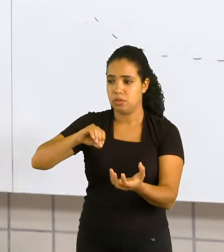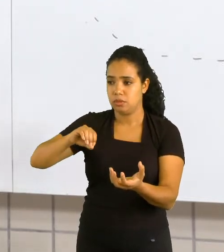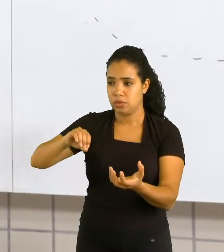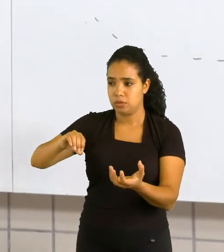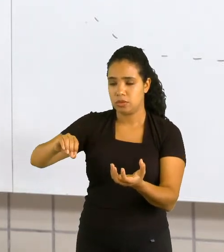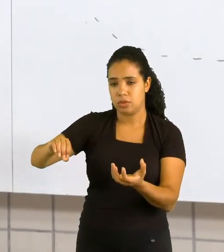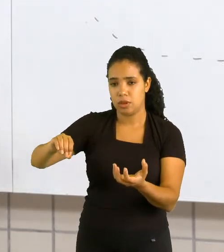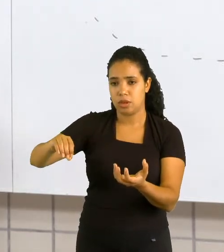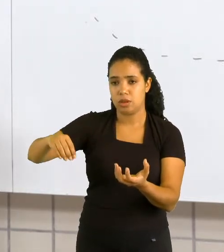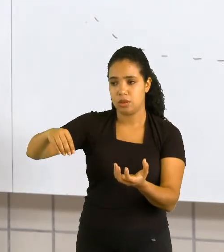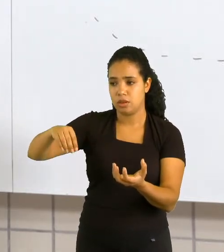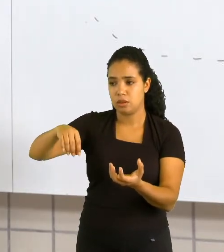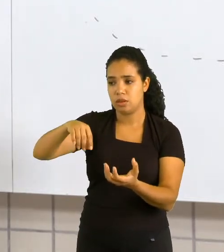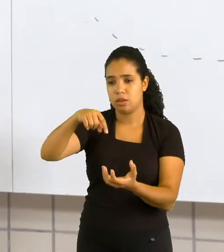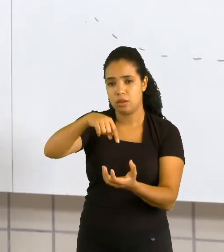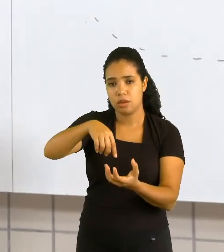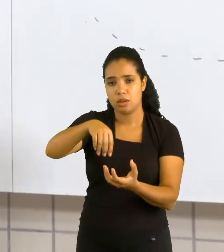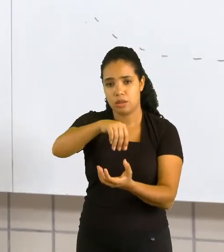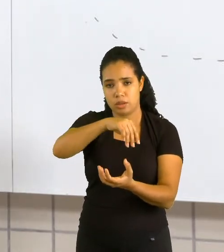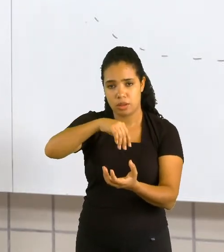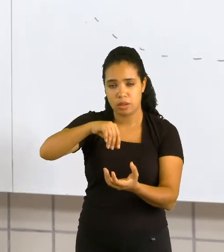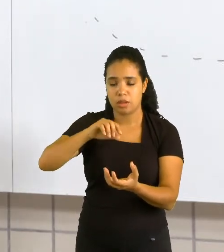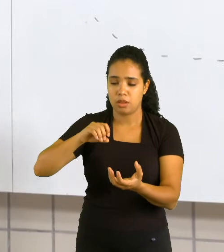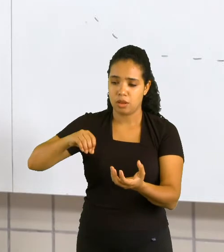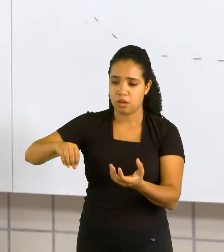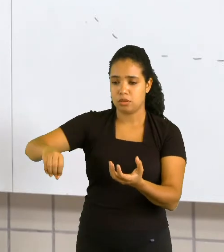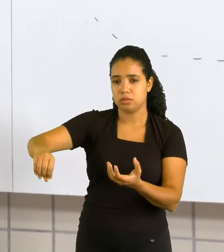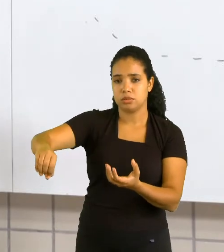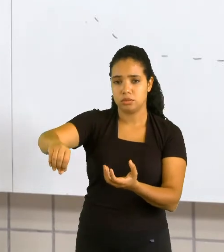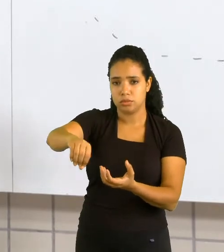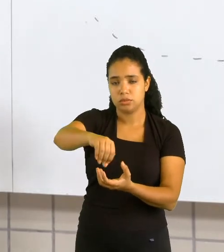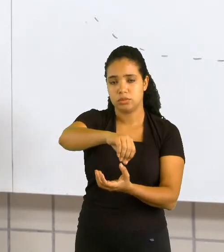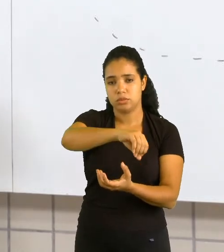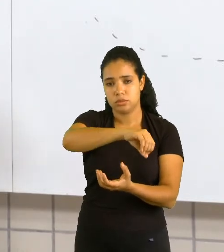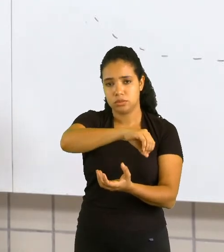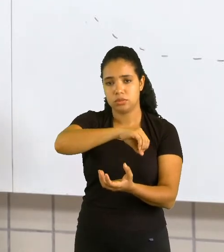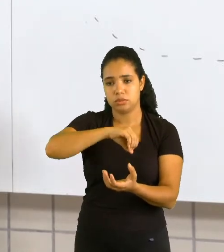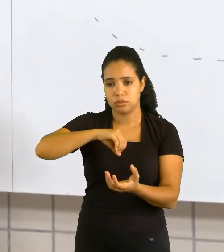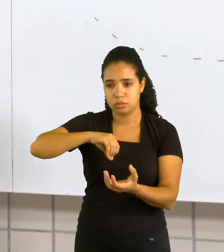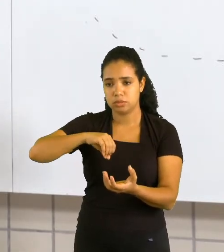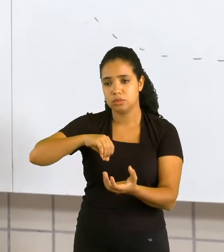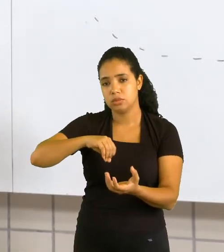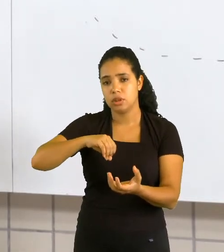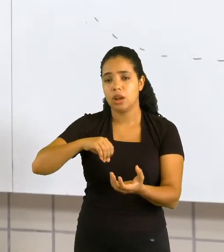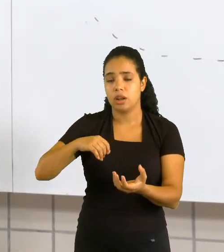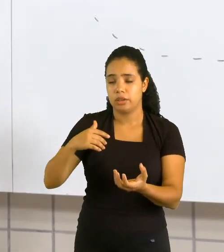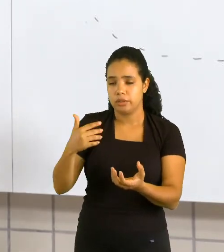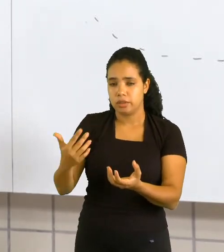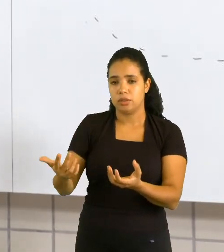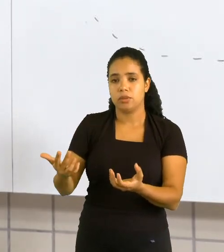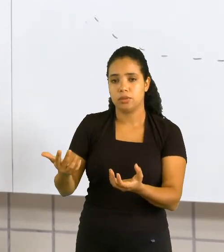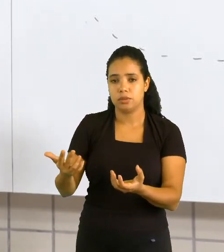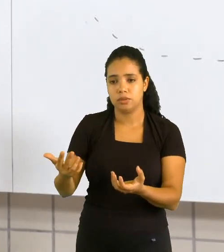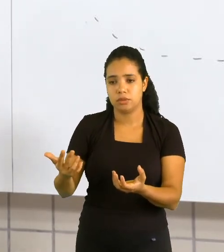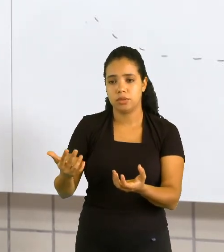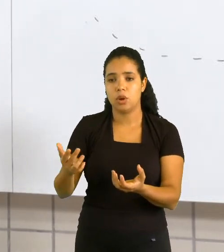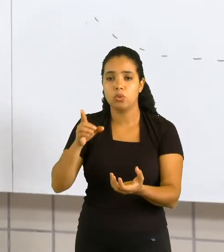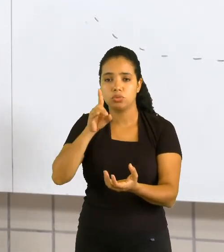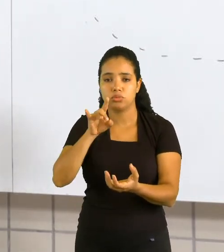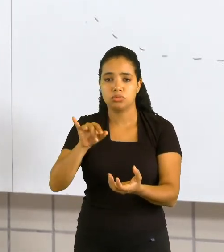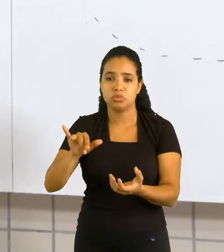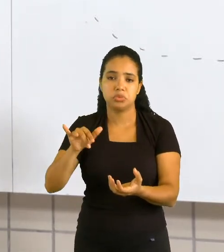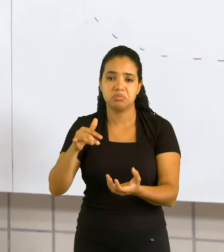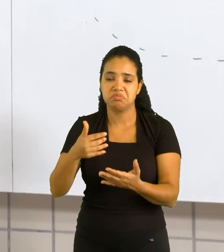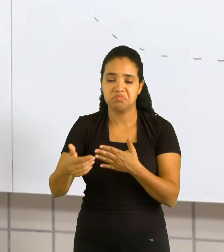para a Terra. Nós vemos sempre o mesmo lado nesse movimento. Então, não importa em que dia do